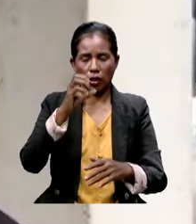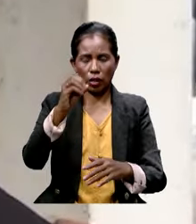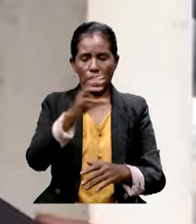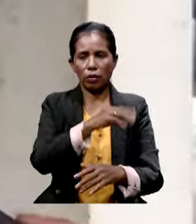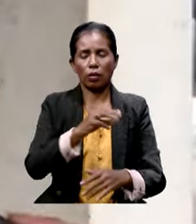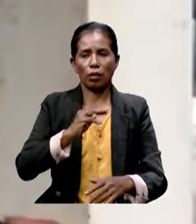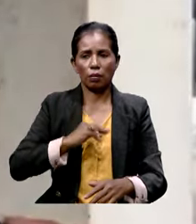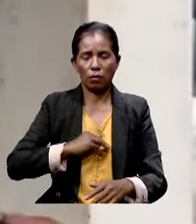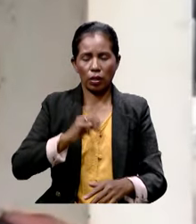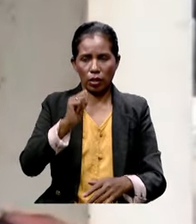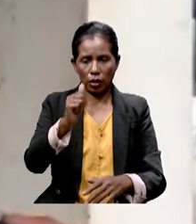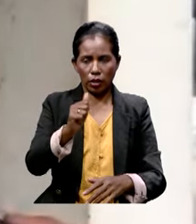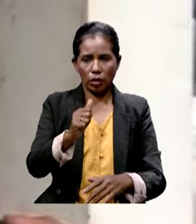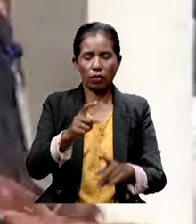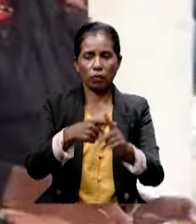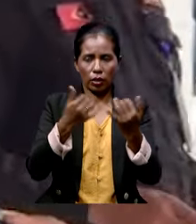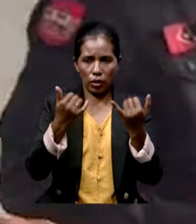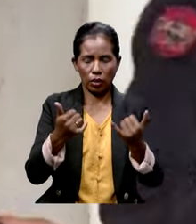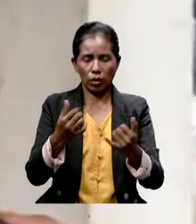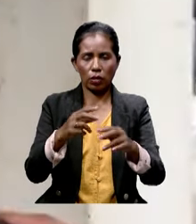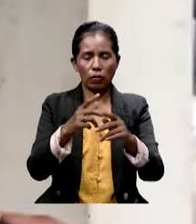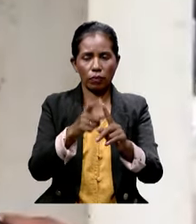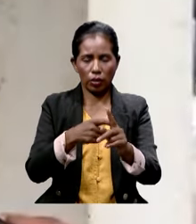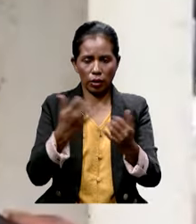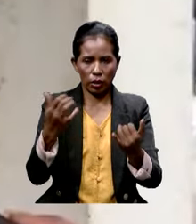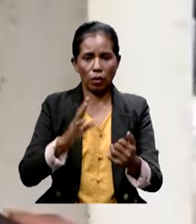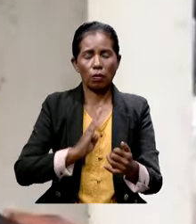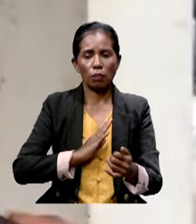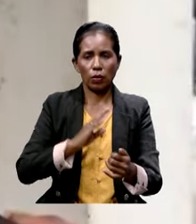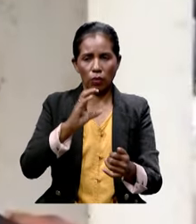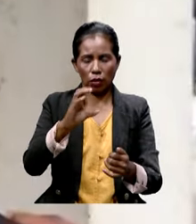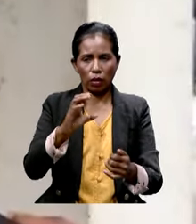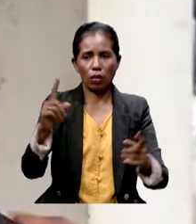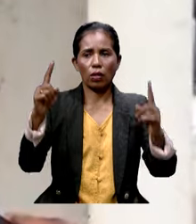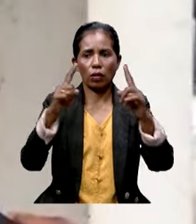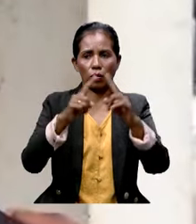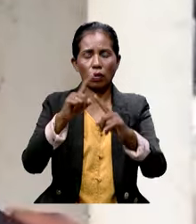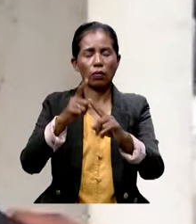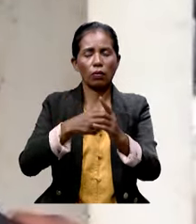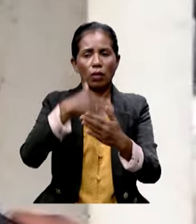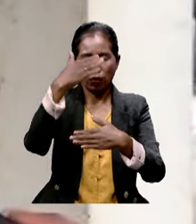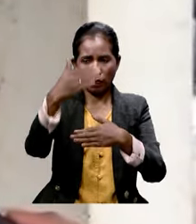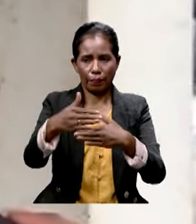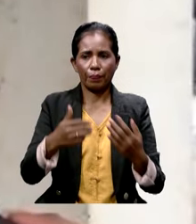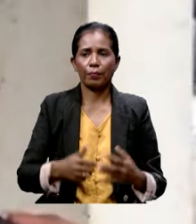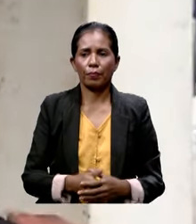Maliana baik pulang di negara ini seiha bokal sudah di bokal to mali iha pulang mui.